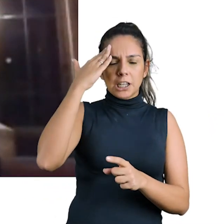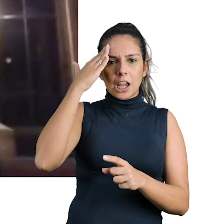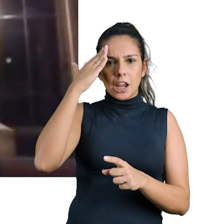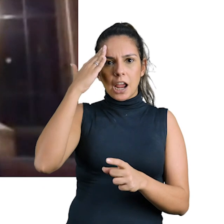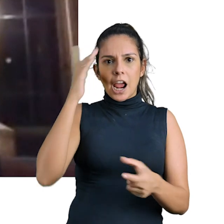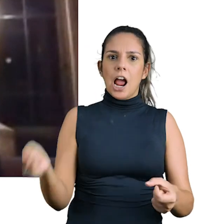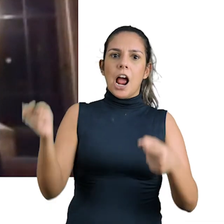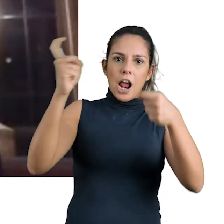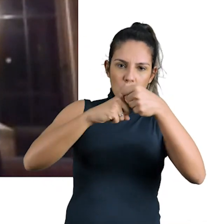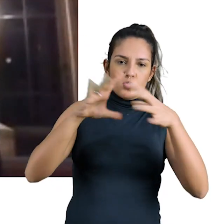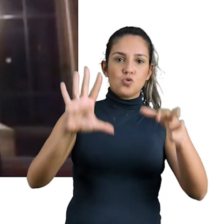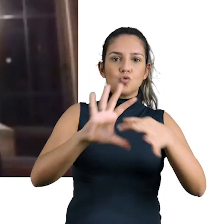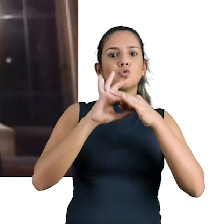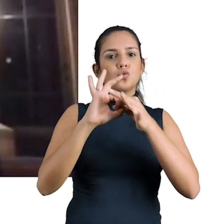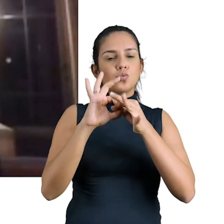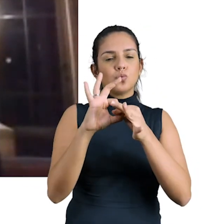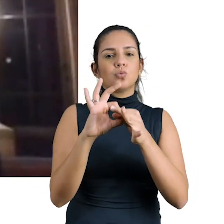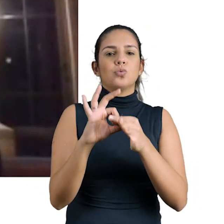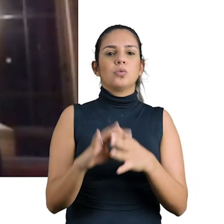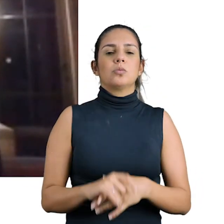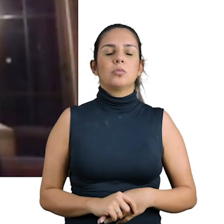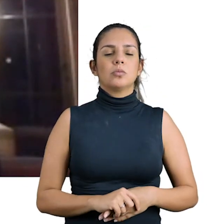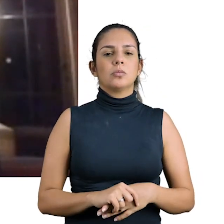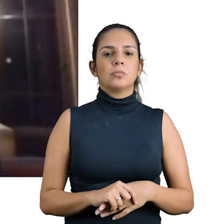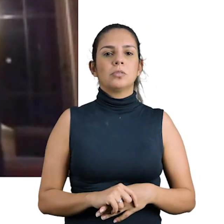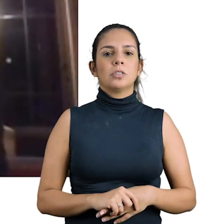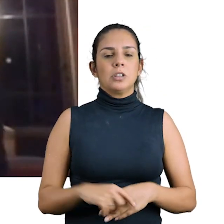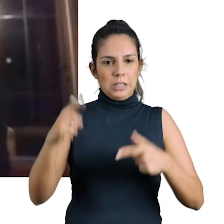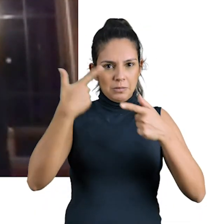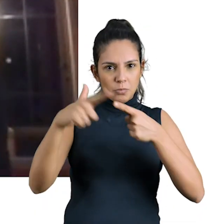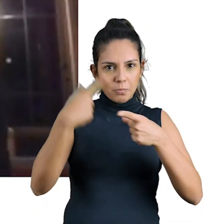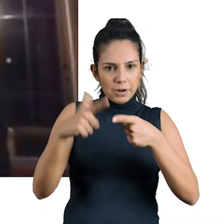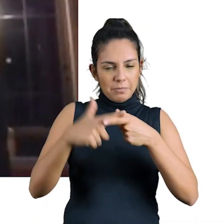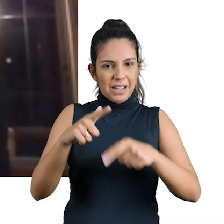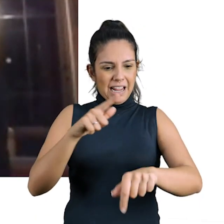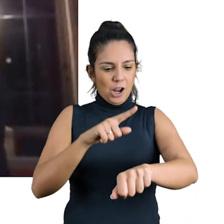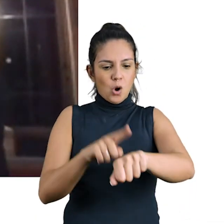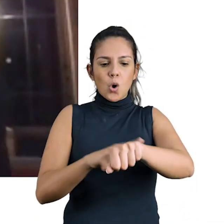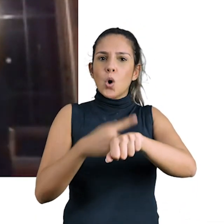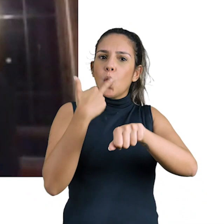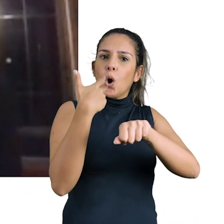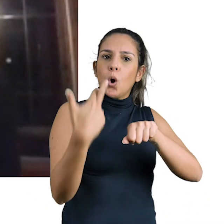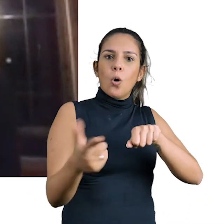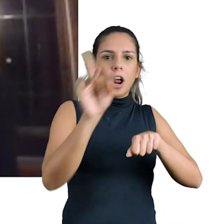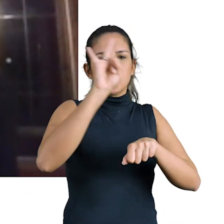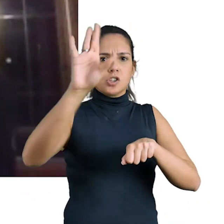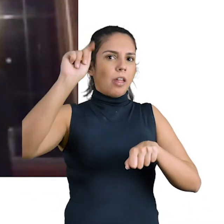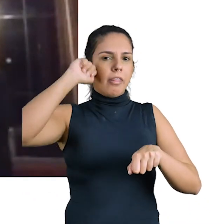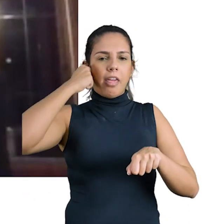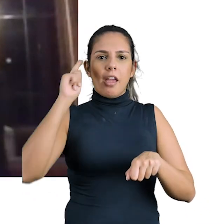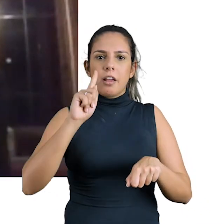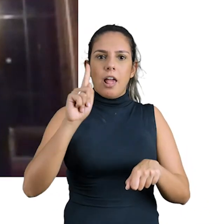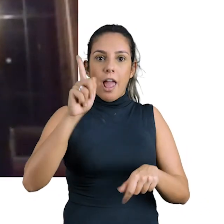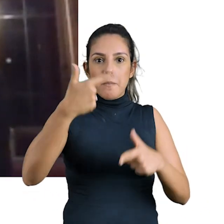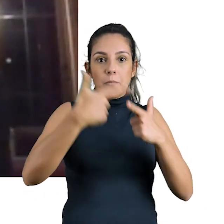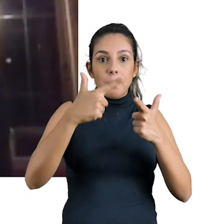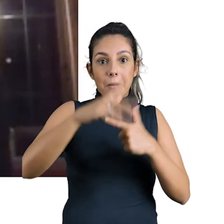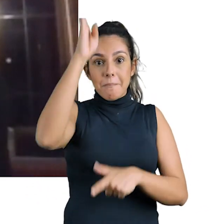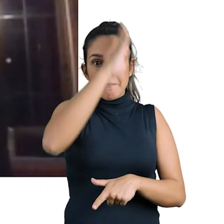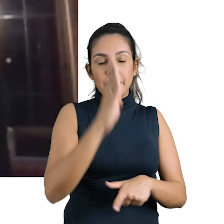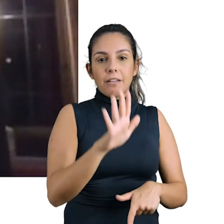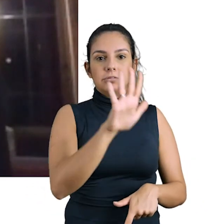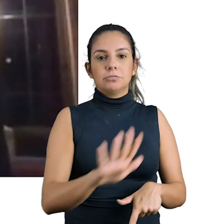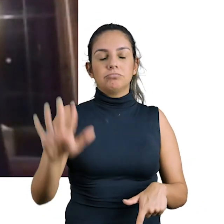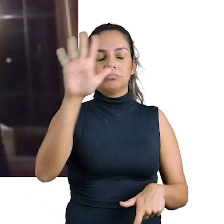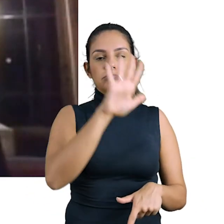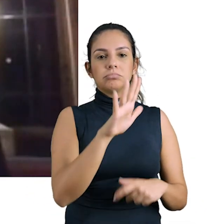atuar como aliada e de entender que o problema racial não é um problema dos negros, é um problema brasileiro.